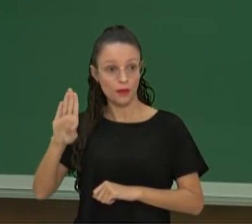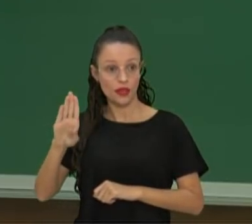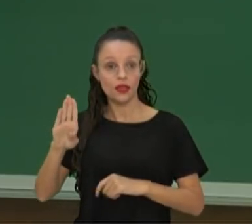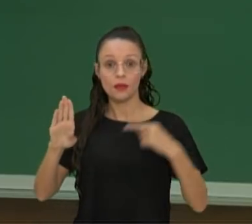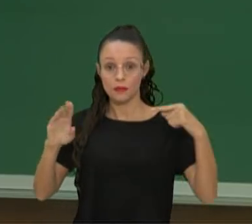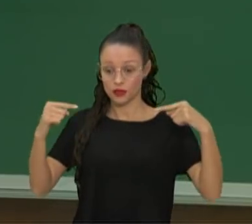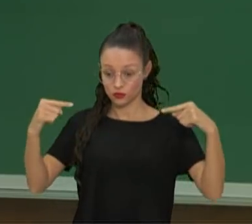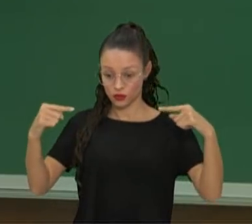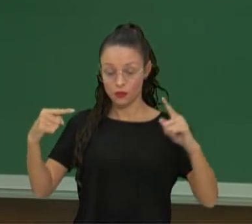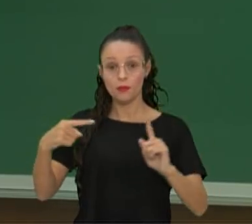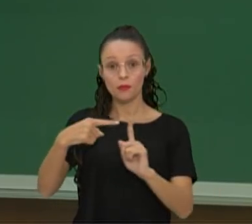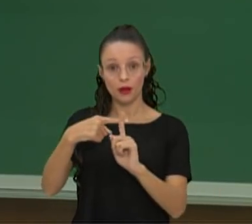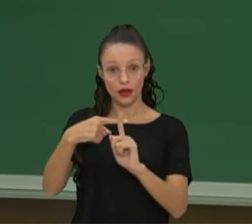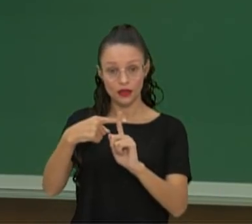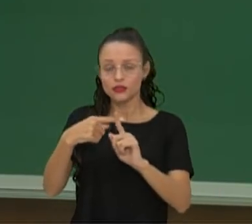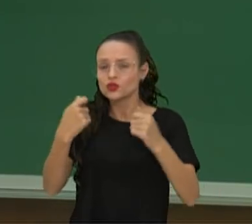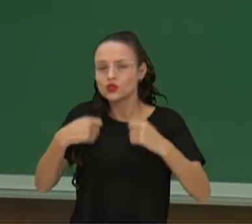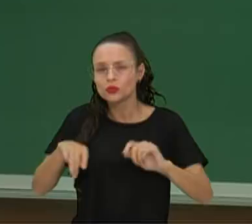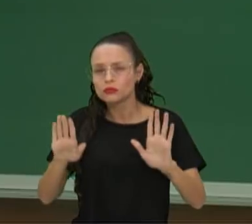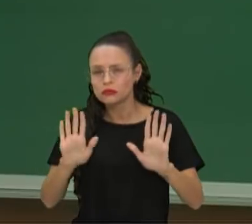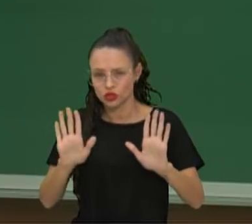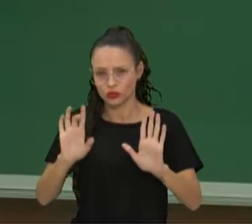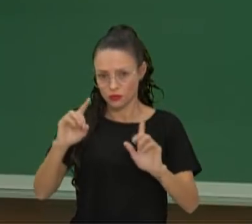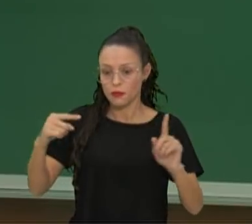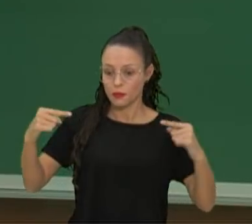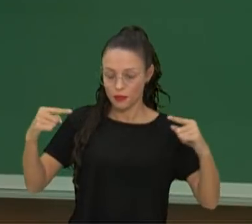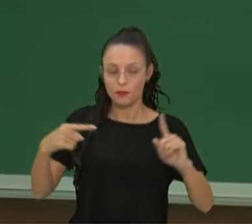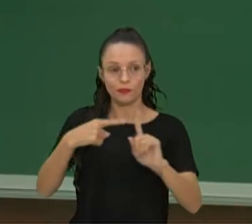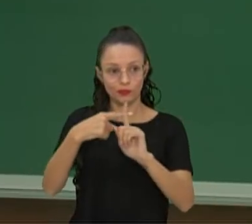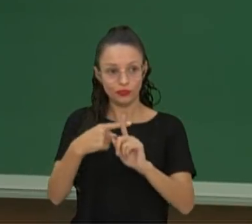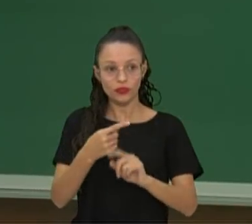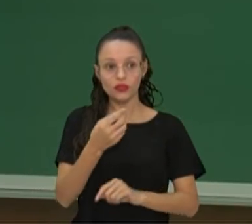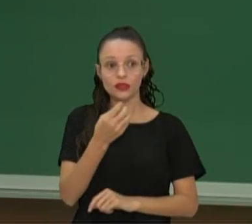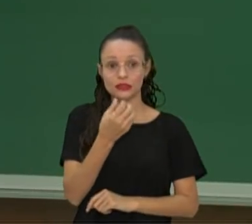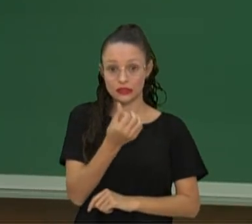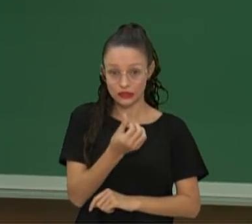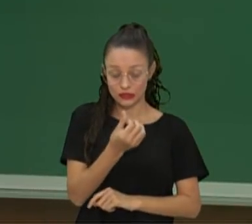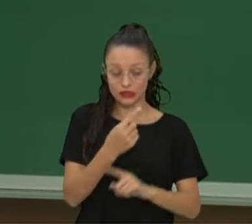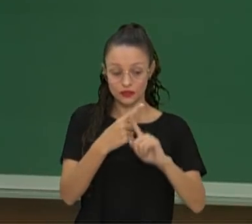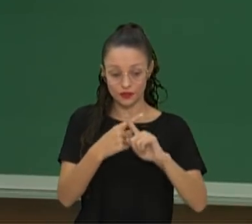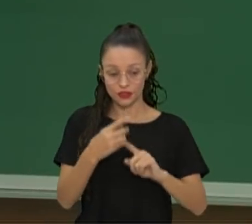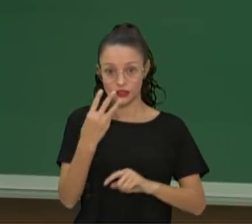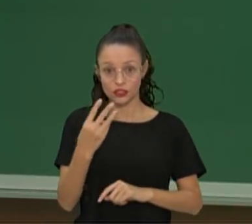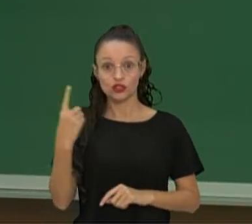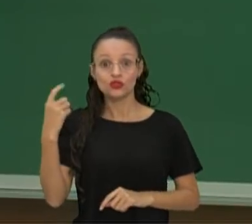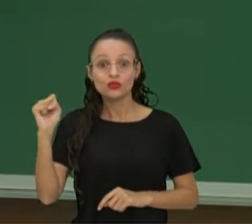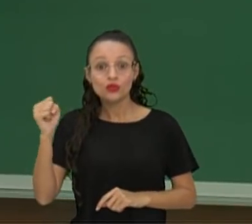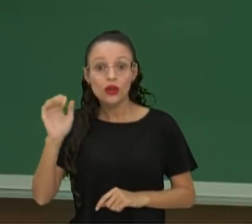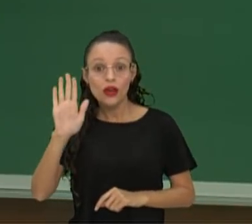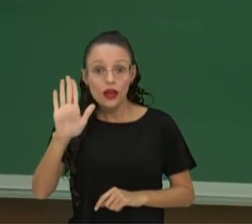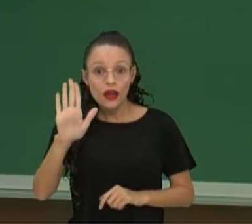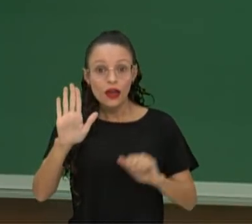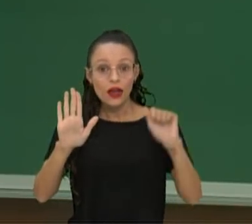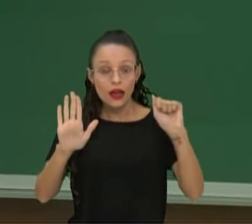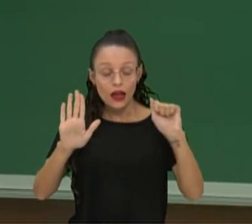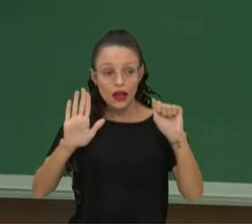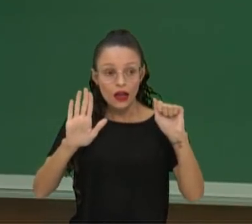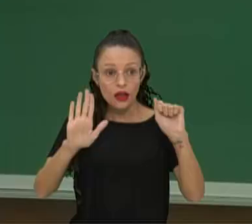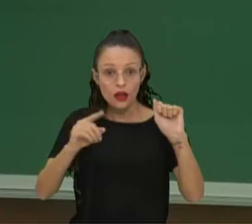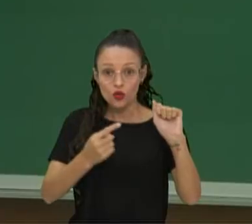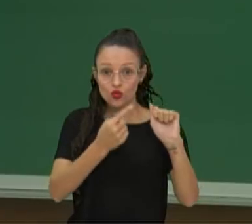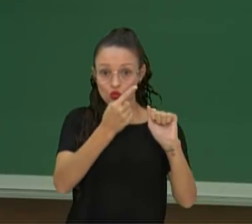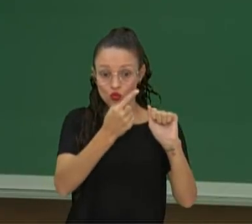menos é mais, então não precisa pôr sinal. 6 vezes 3 é 18. Agora, a elevado a